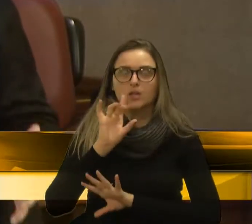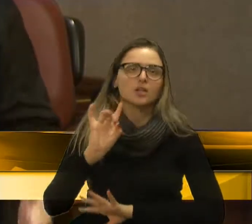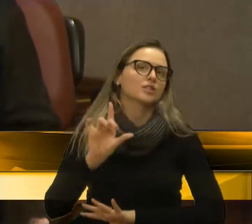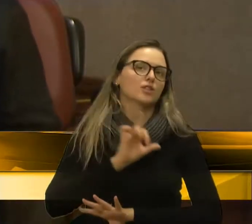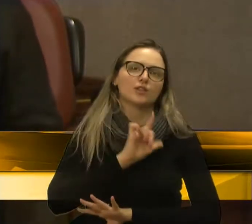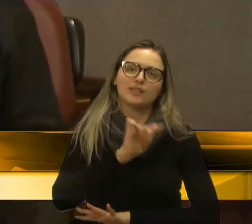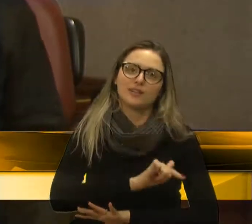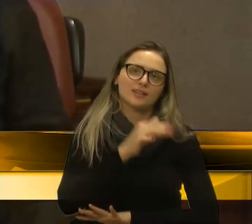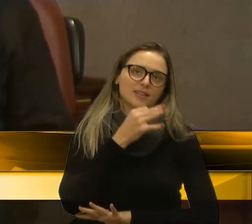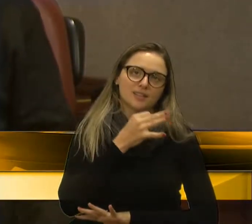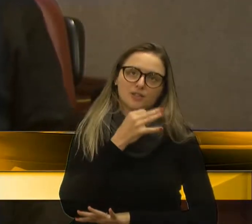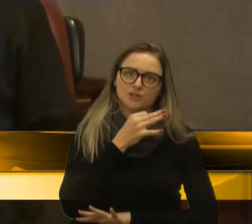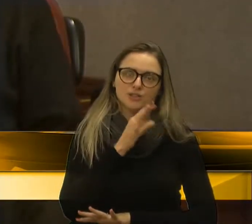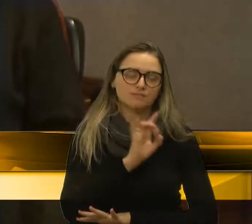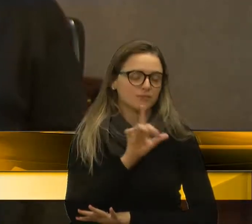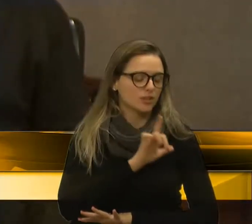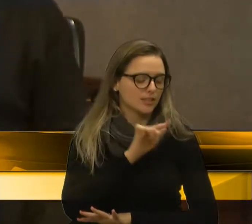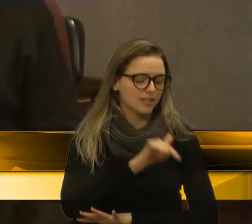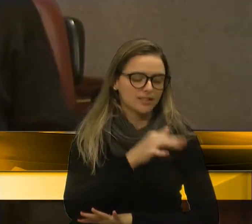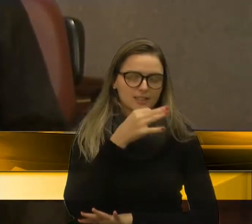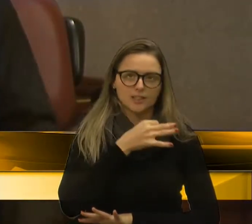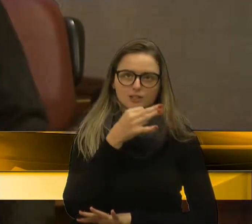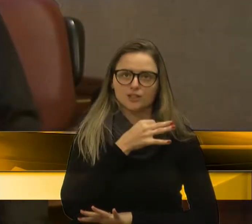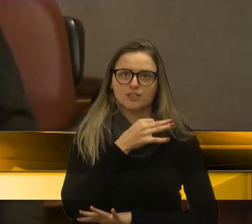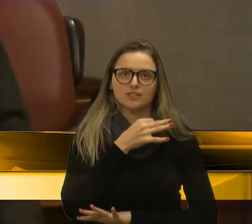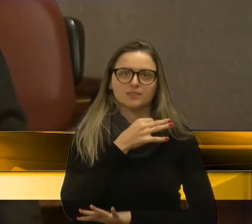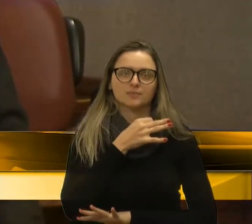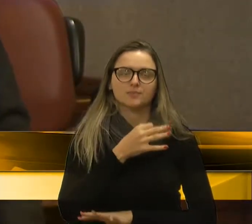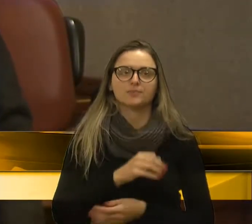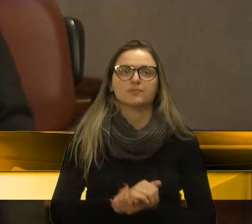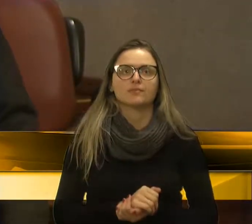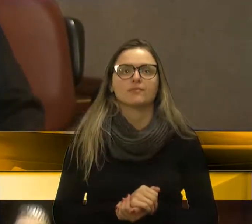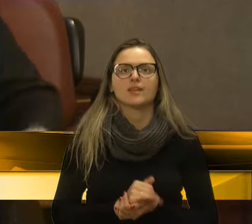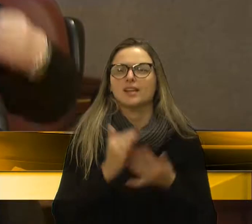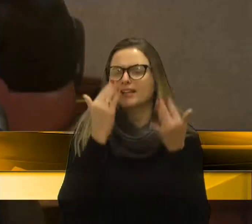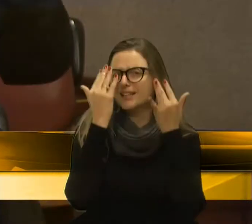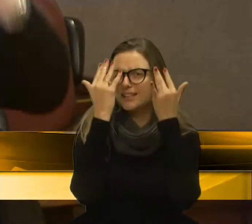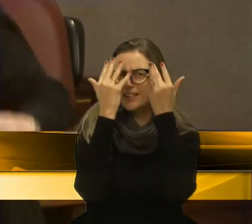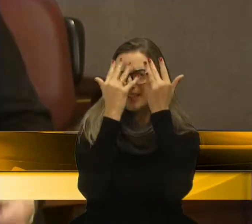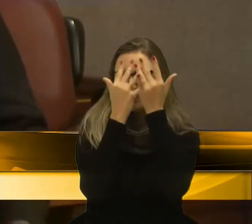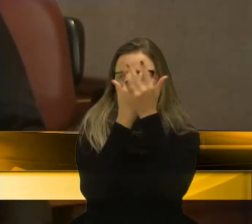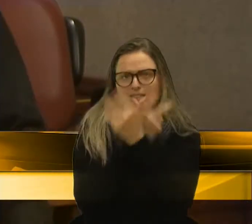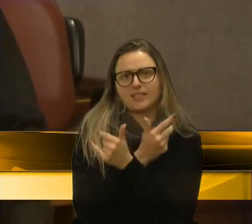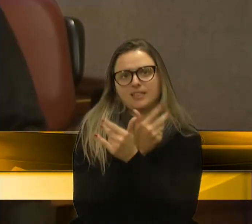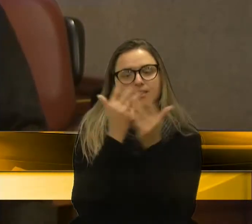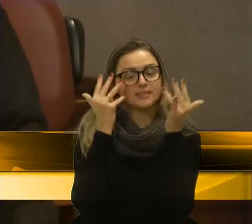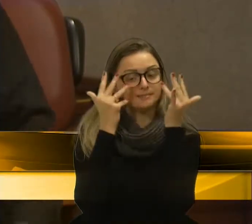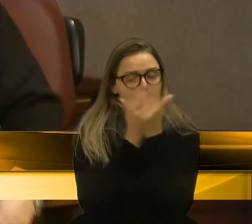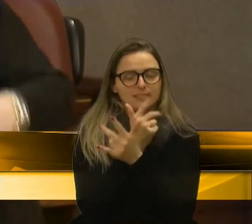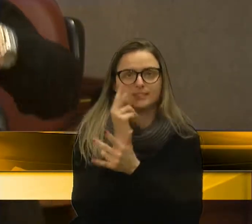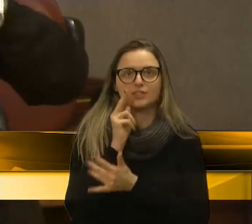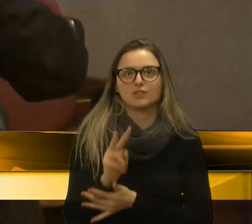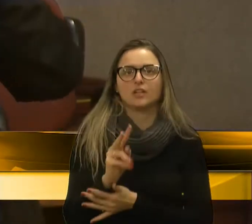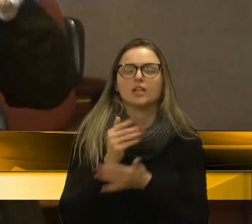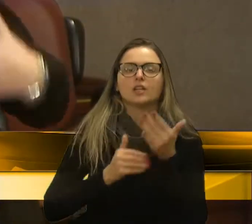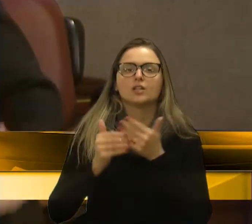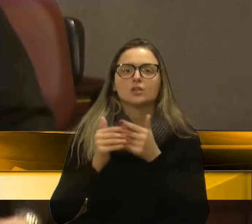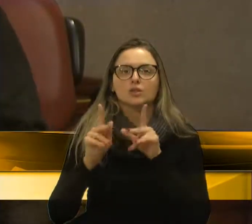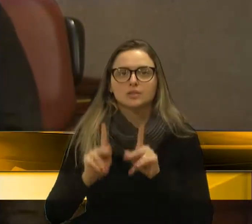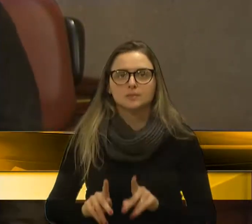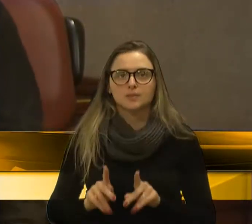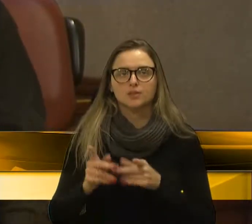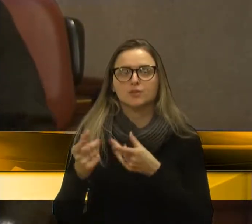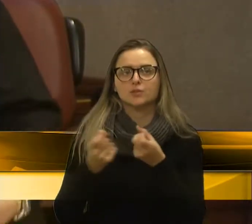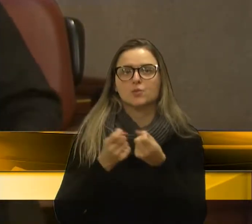existe em Caxias isso. Só existe em Caxias. Linda, linda, coisa linda de se ver, aquele pessoal com os